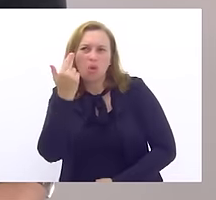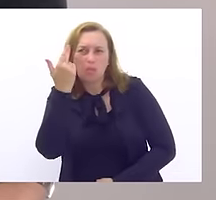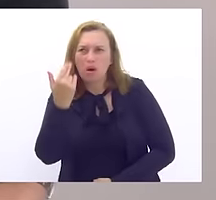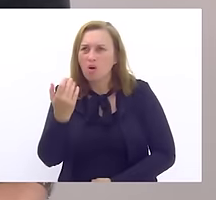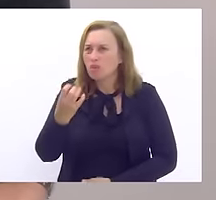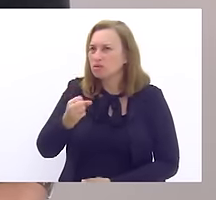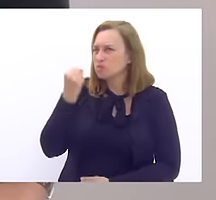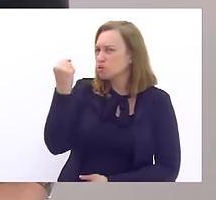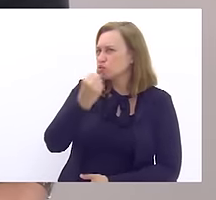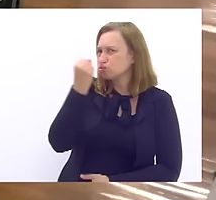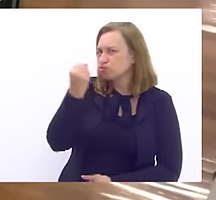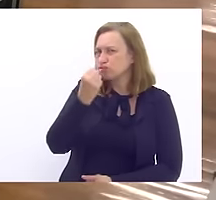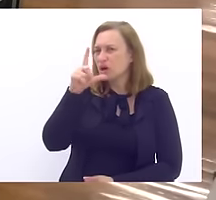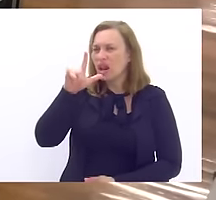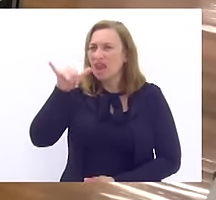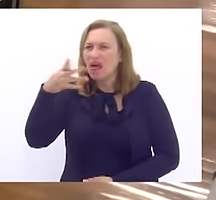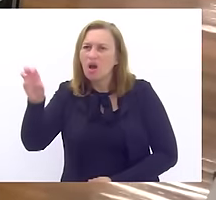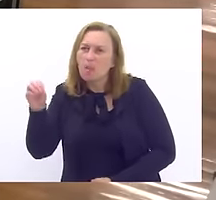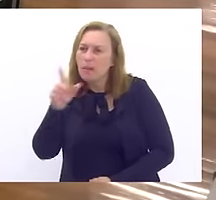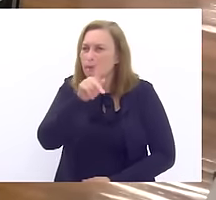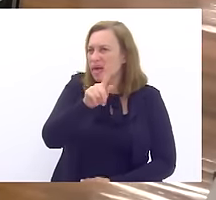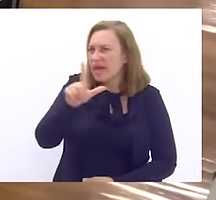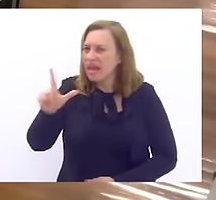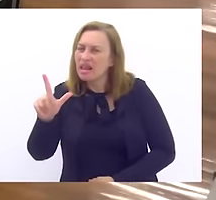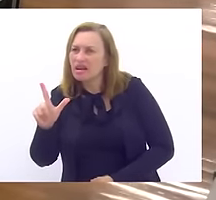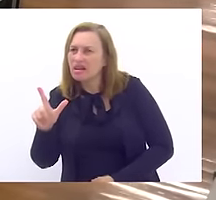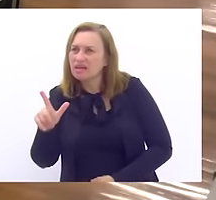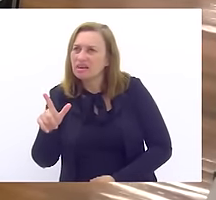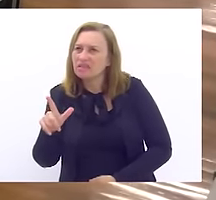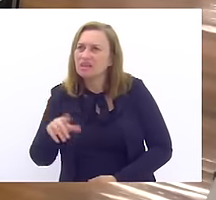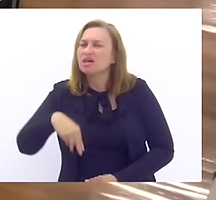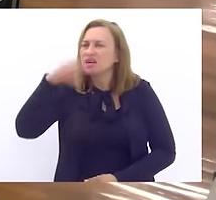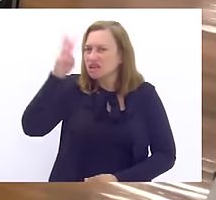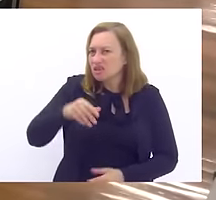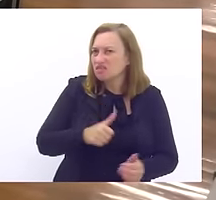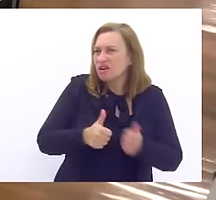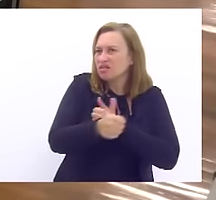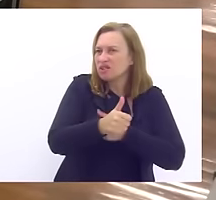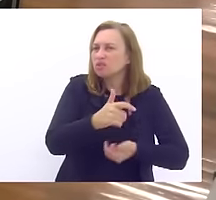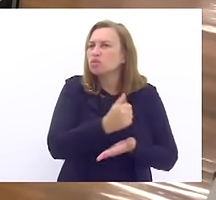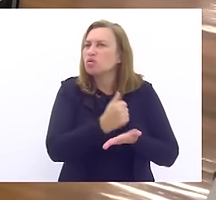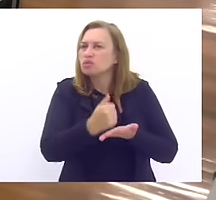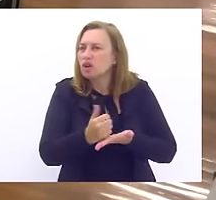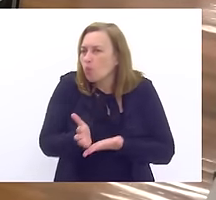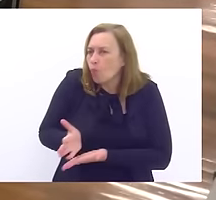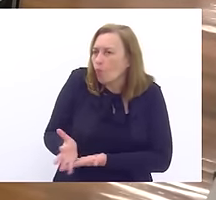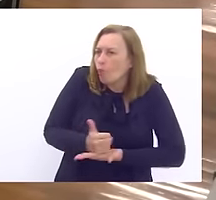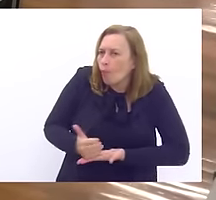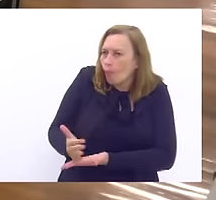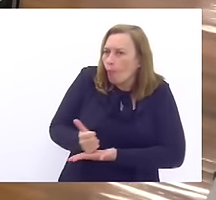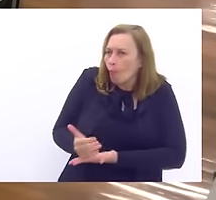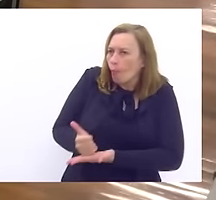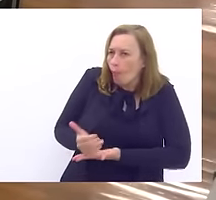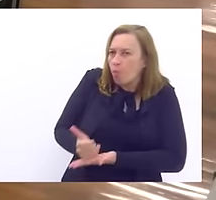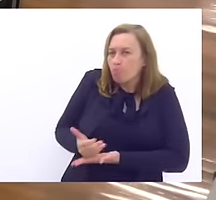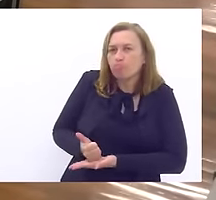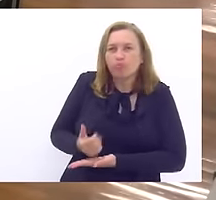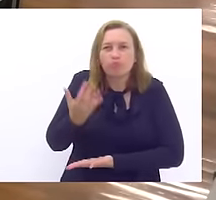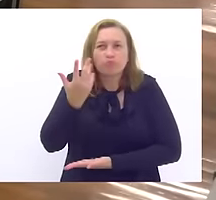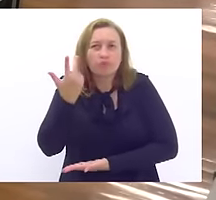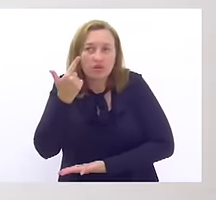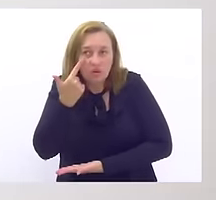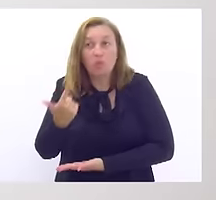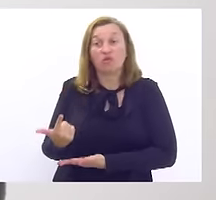nos leilões para a PL e quem tiver a frente desse contrato lucrapo é notório isso